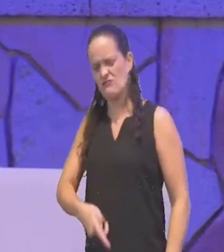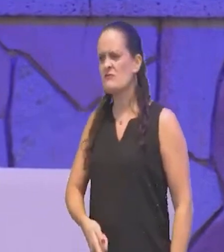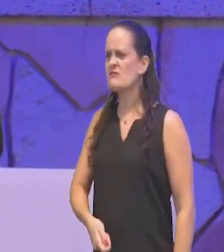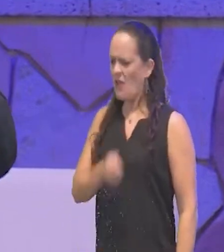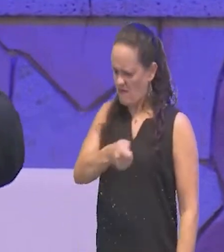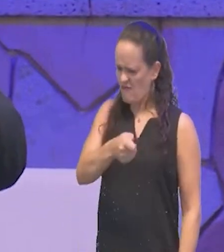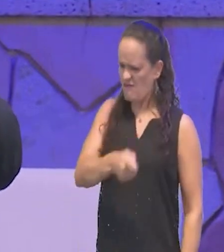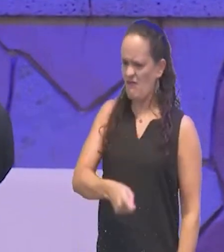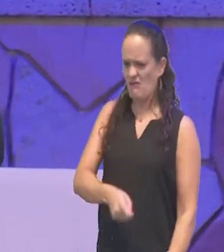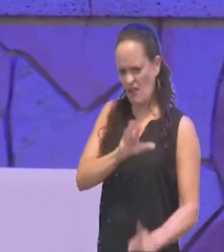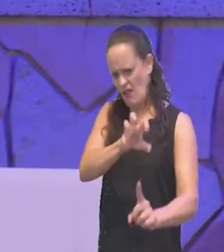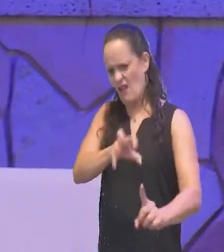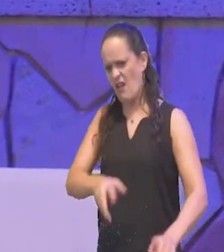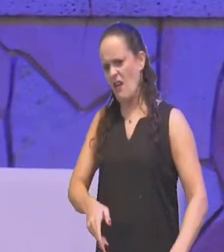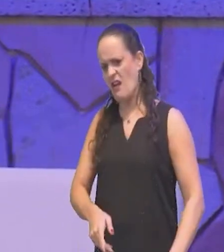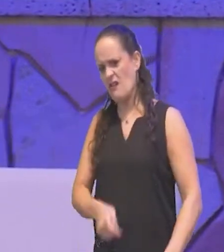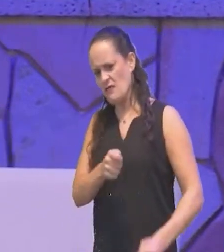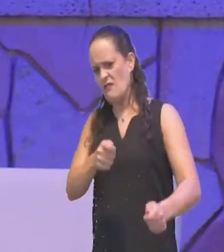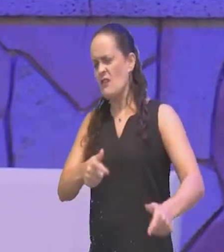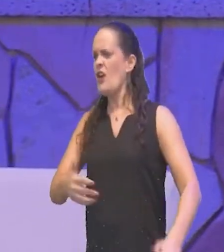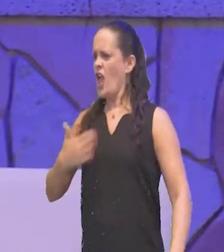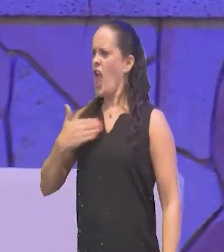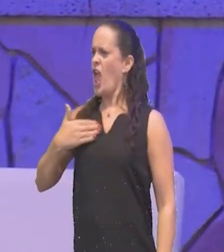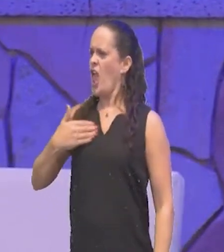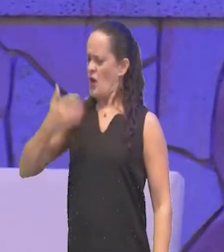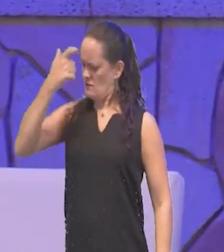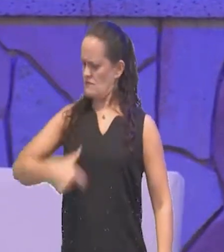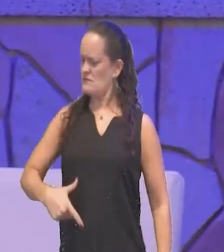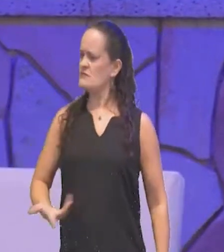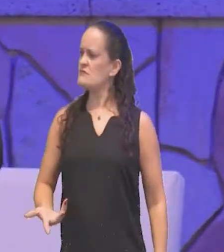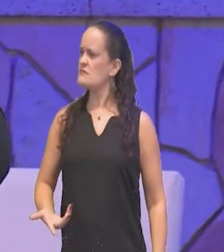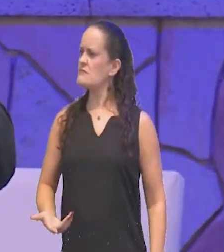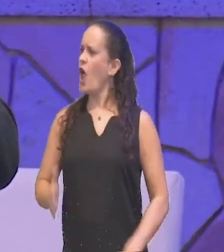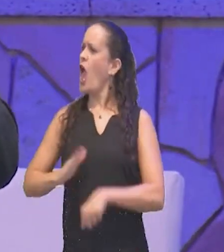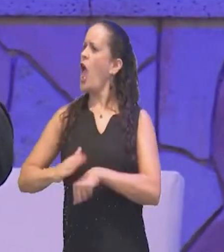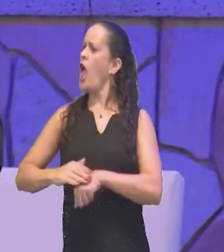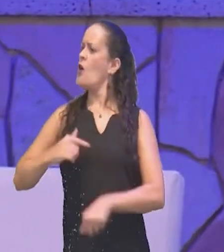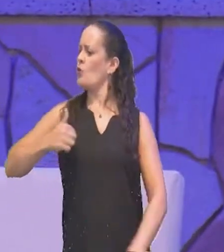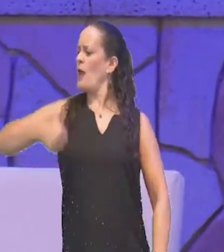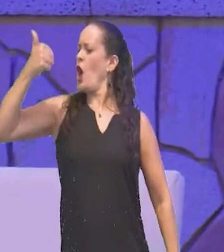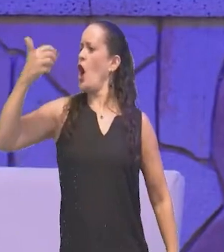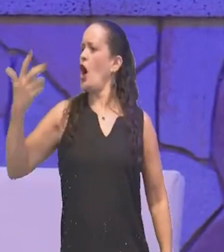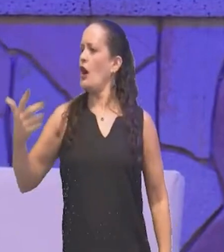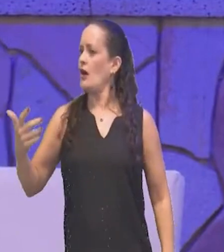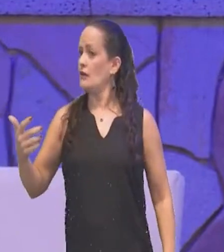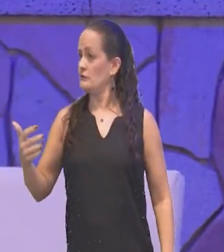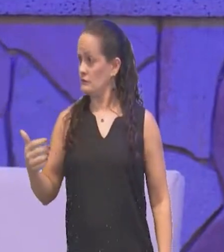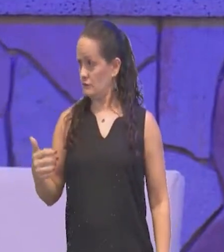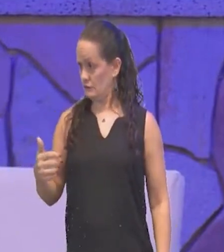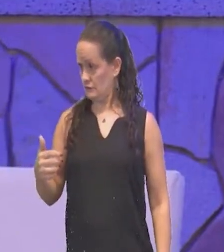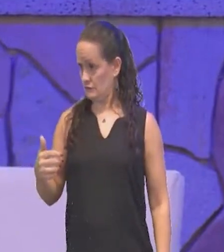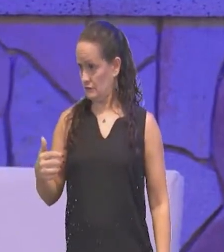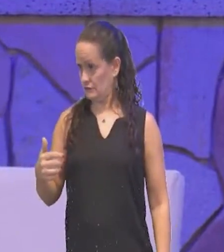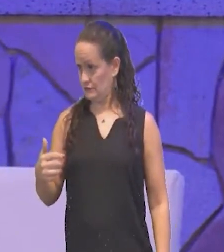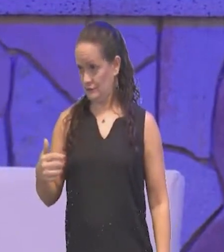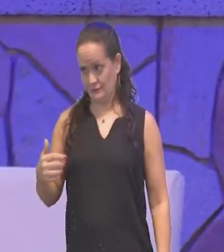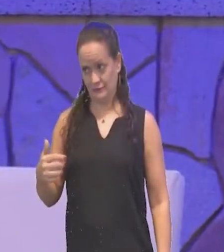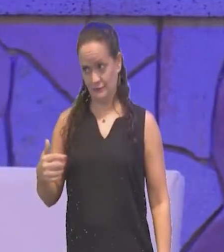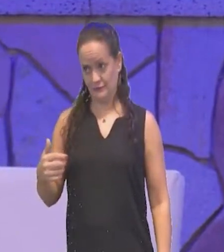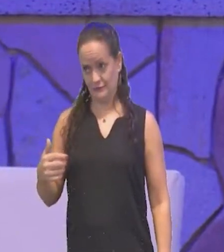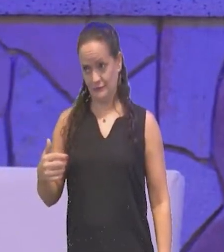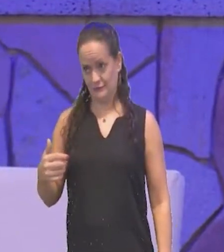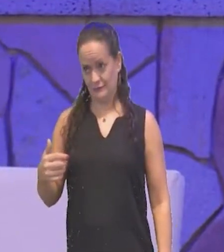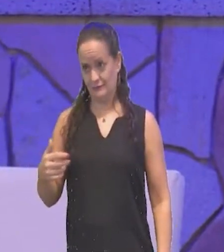machista, eu me garanto. Ouvi exatamente isso, eu me garanto. Esse homem que disse eu me garanto um dia, por causa da